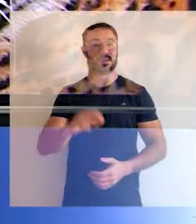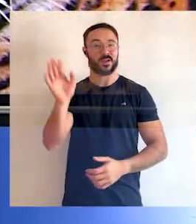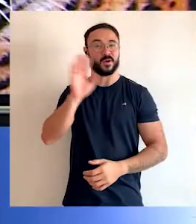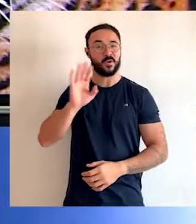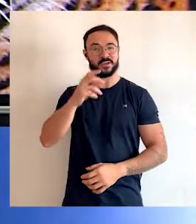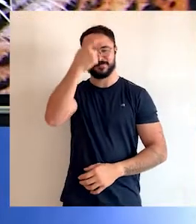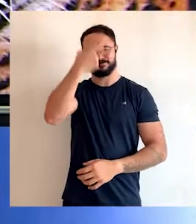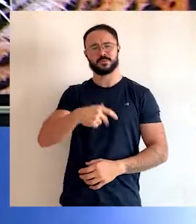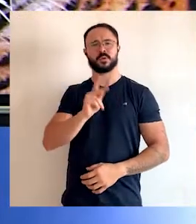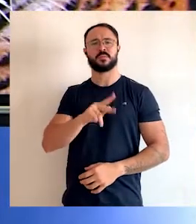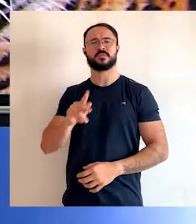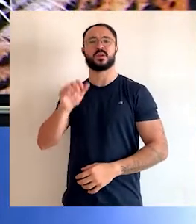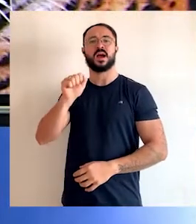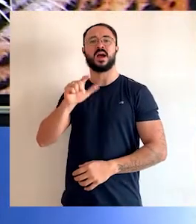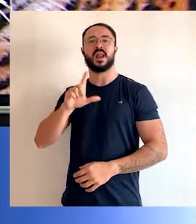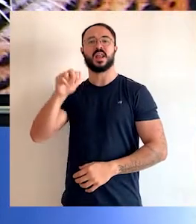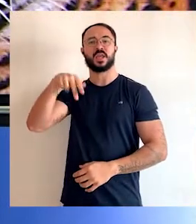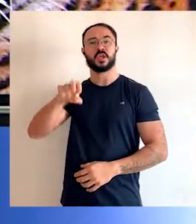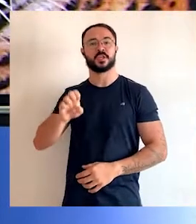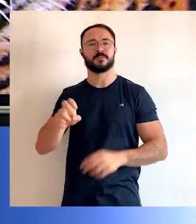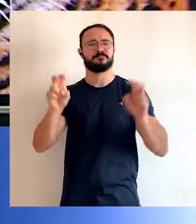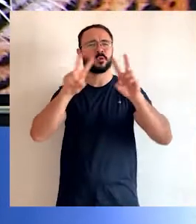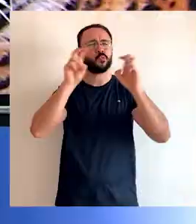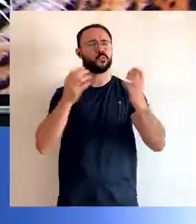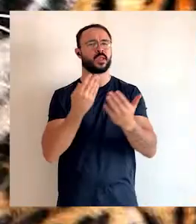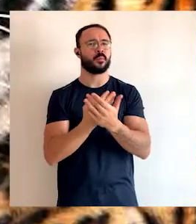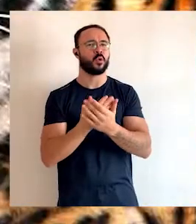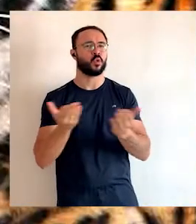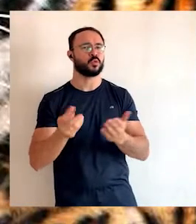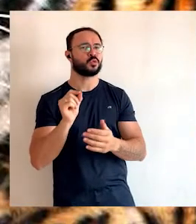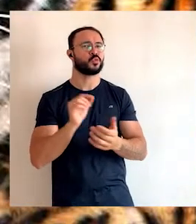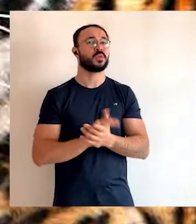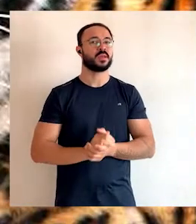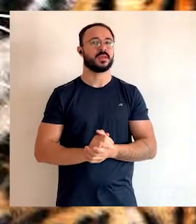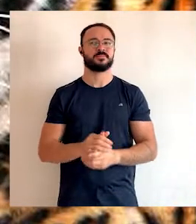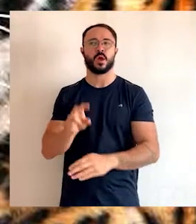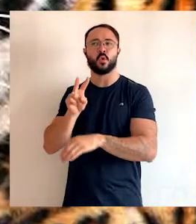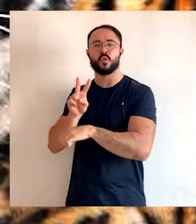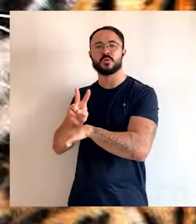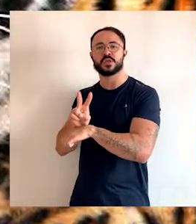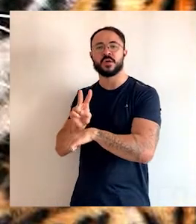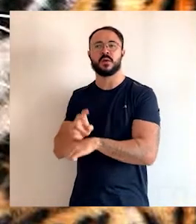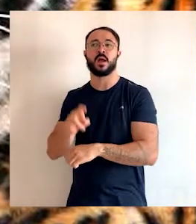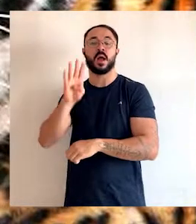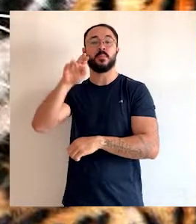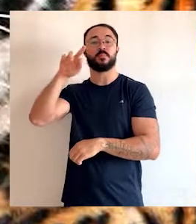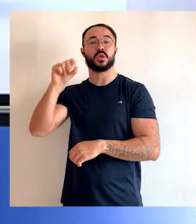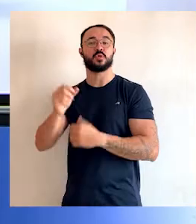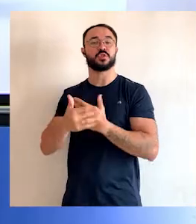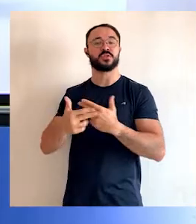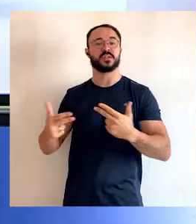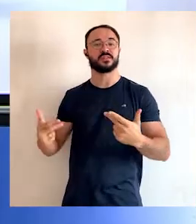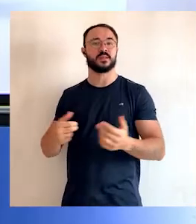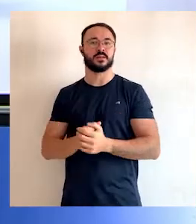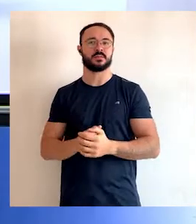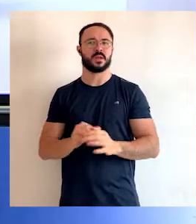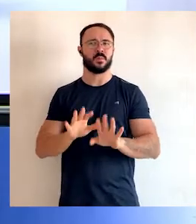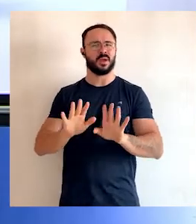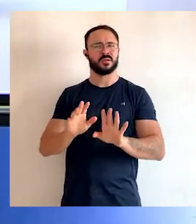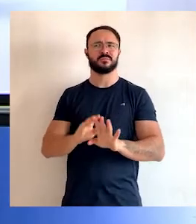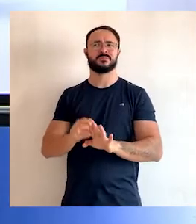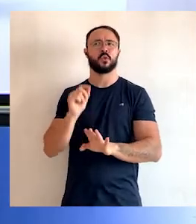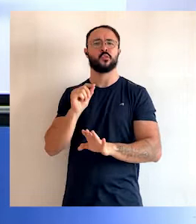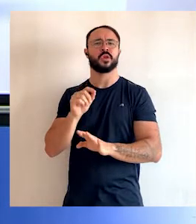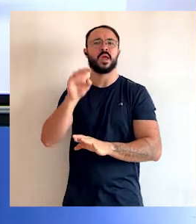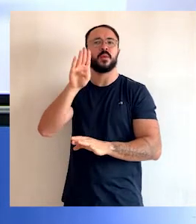Olá, alunos! Eu sou a professora Aline e o tema da nossa aula de hoje é conservação da biodiversidade. Vamos lá? Mas afinal, o